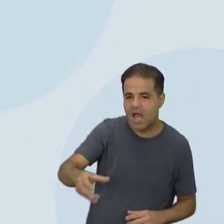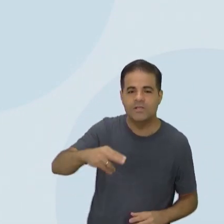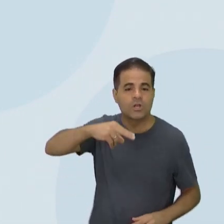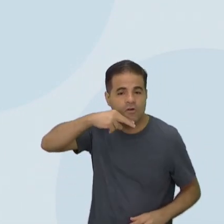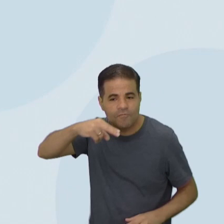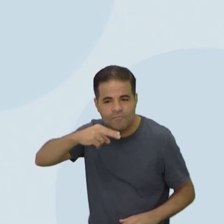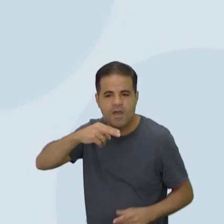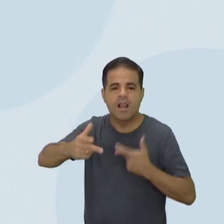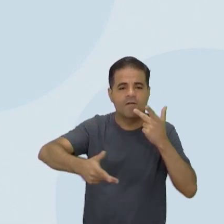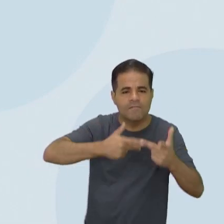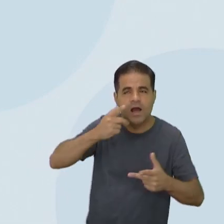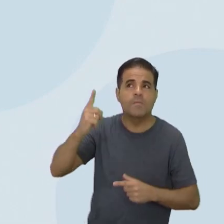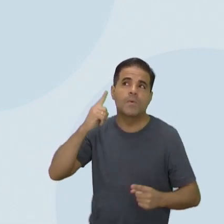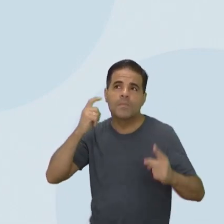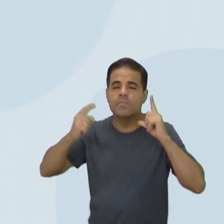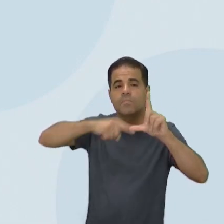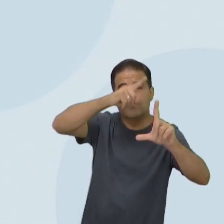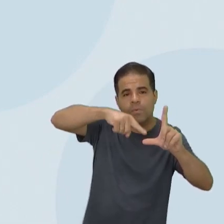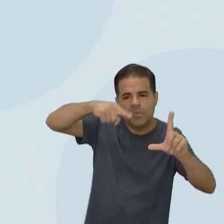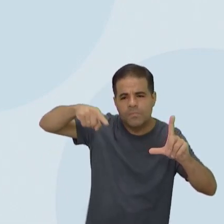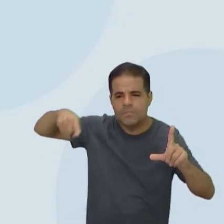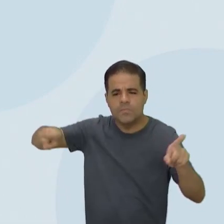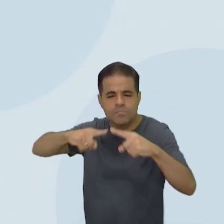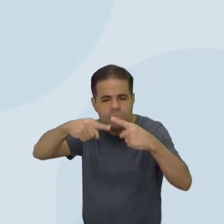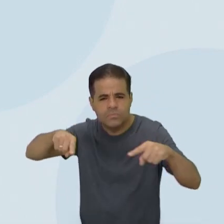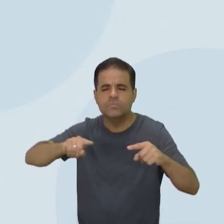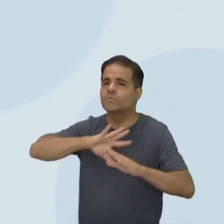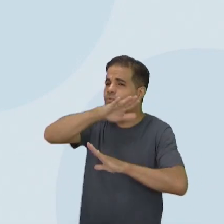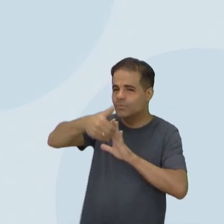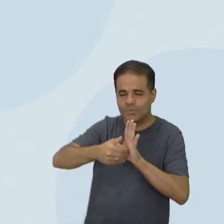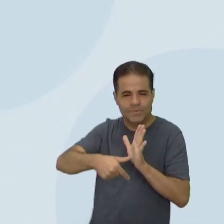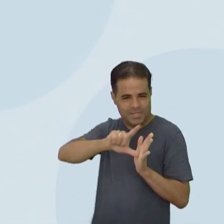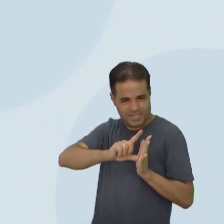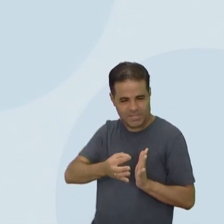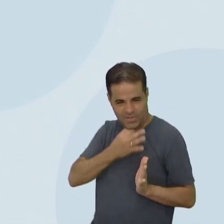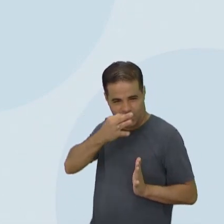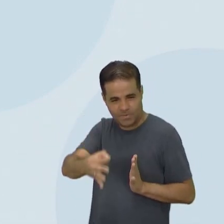falas, efeitos sonoros, trilhas sonoras, como nós comentamos